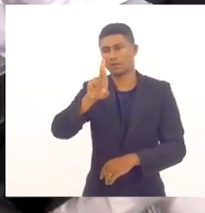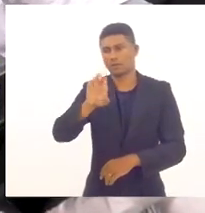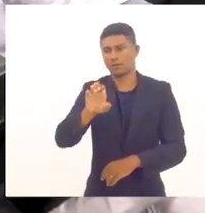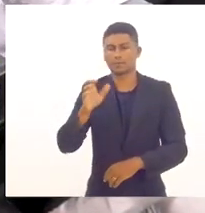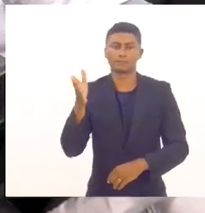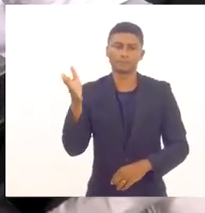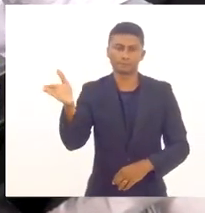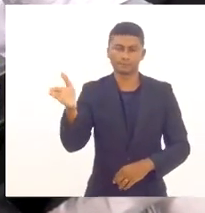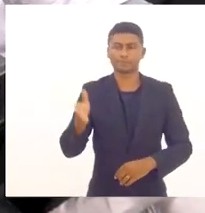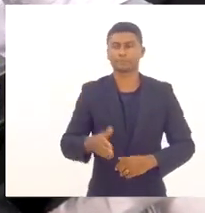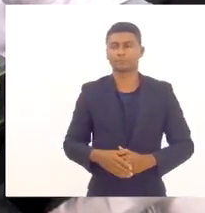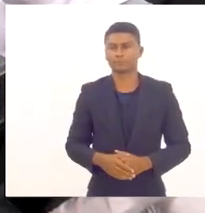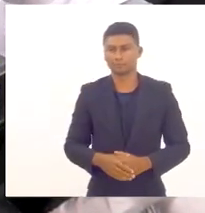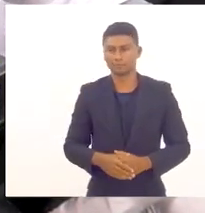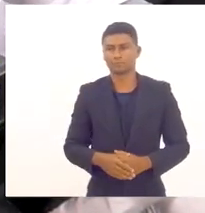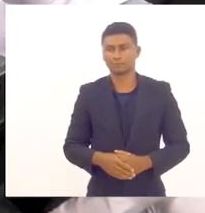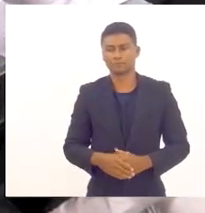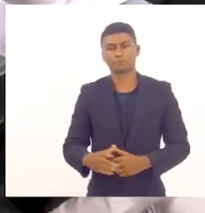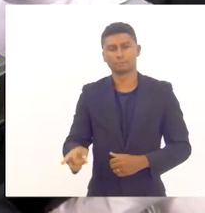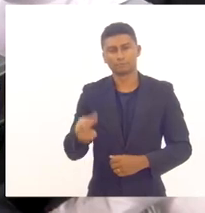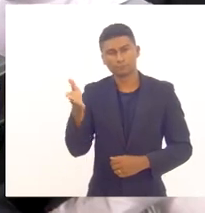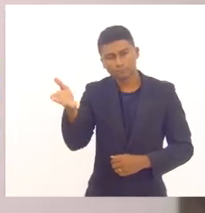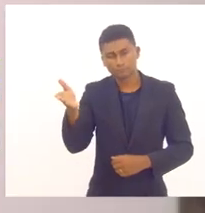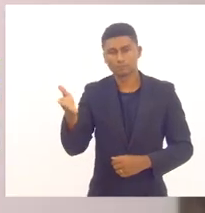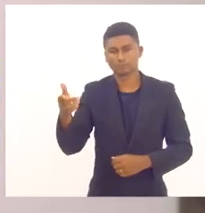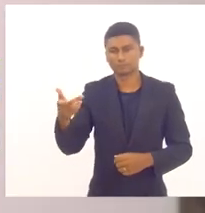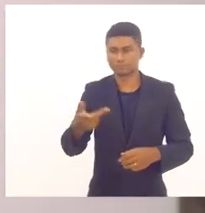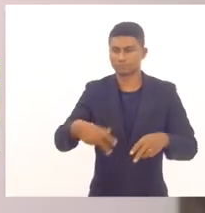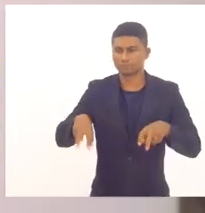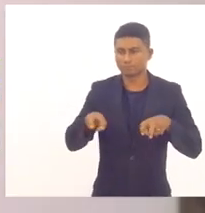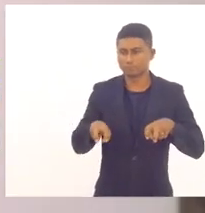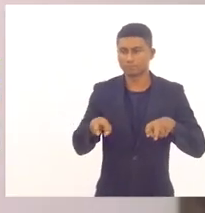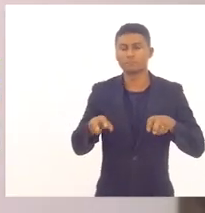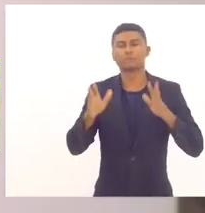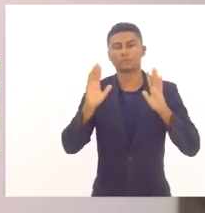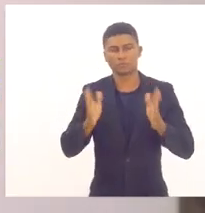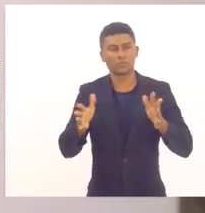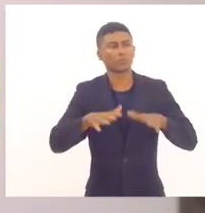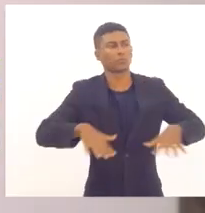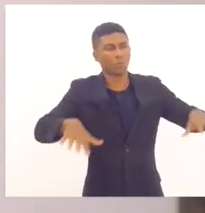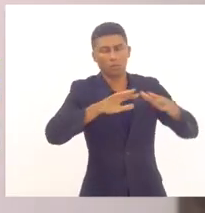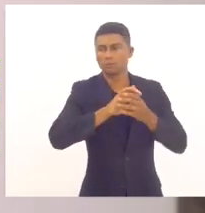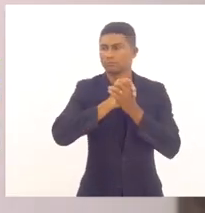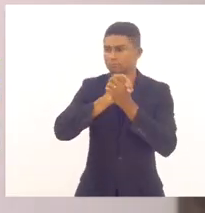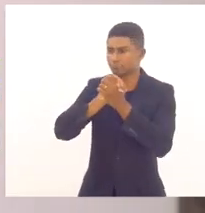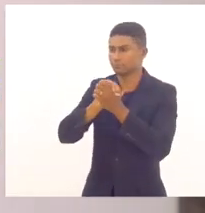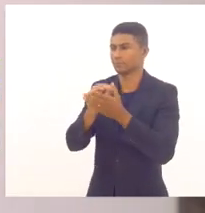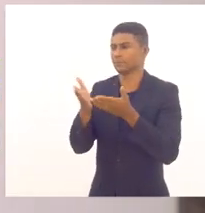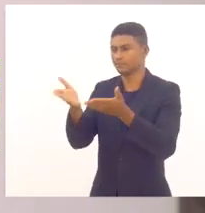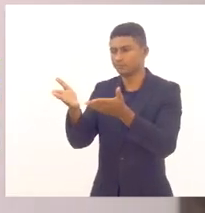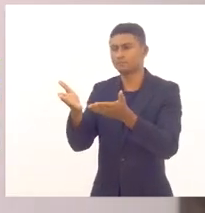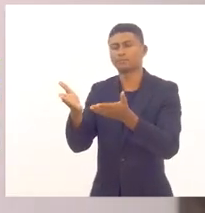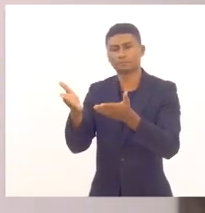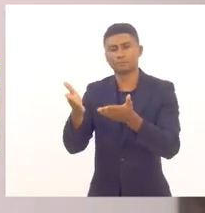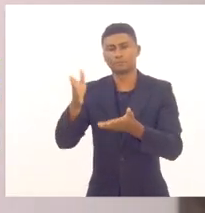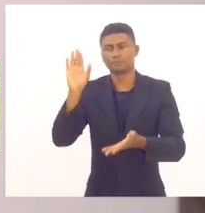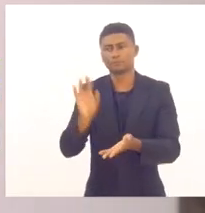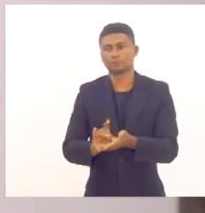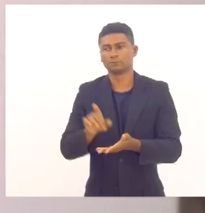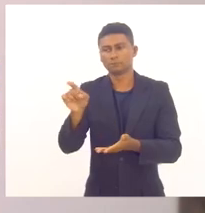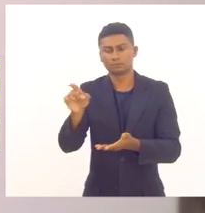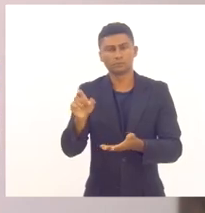o mestre Arerê, compondo a nossa mesa, por todos já saudado, como uma expressão